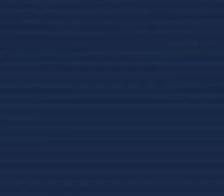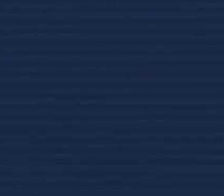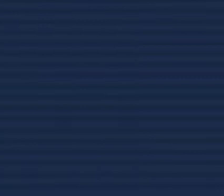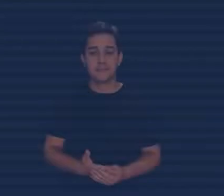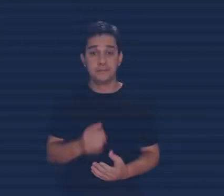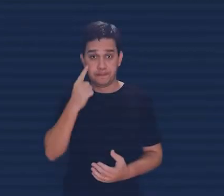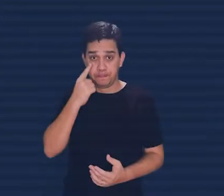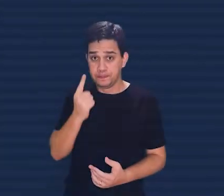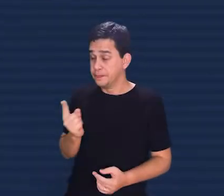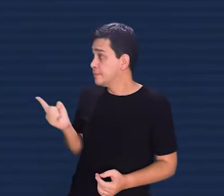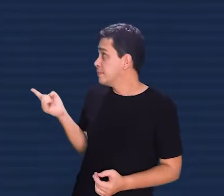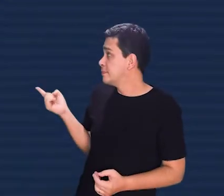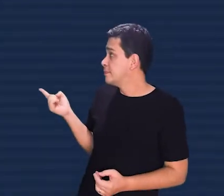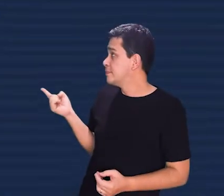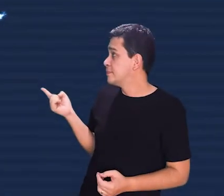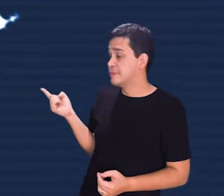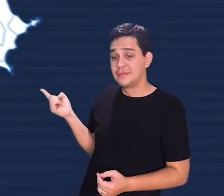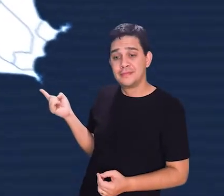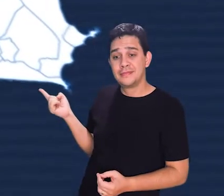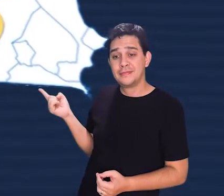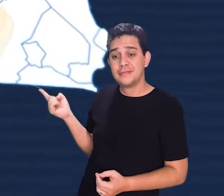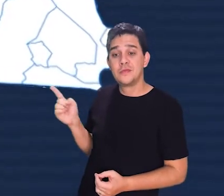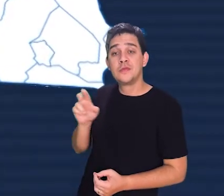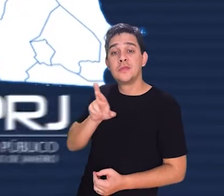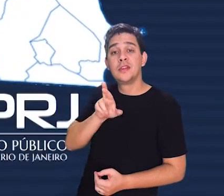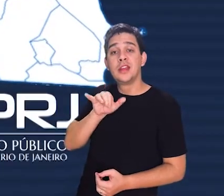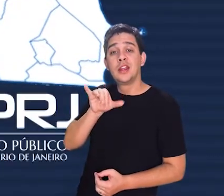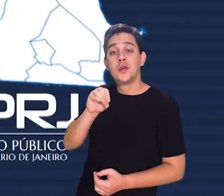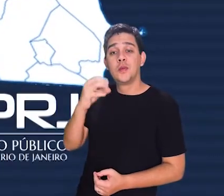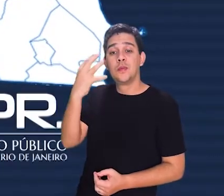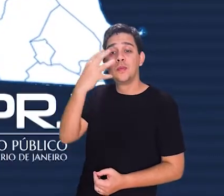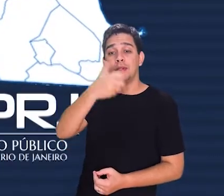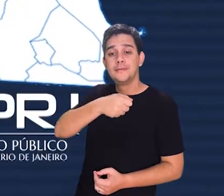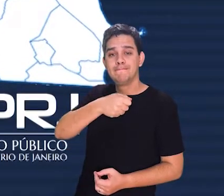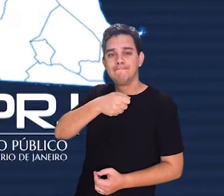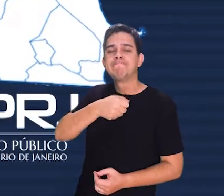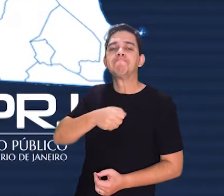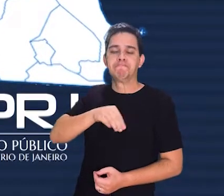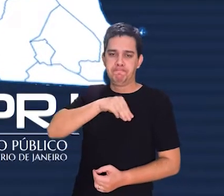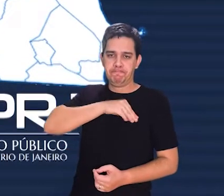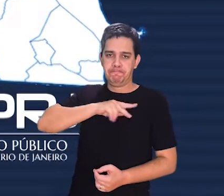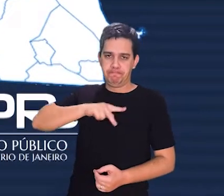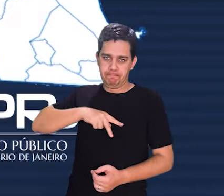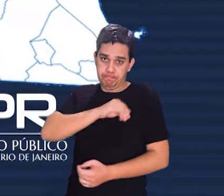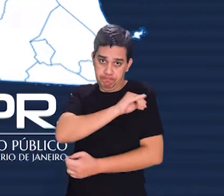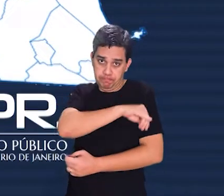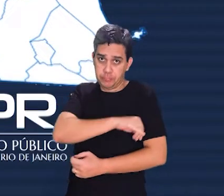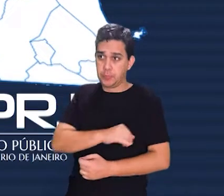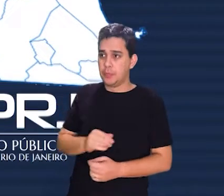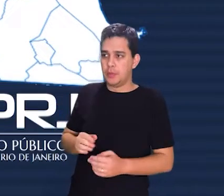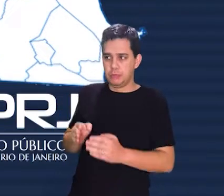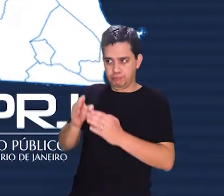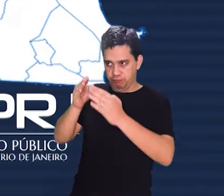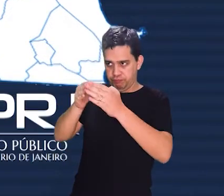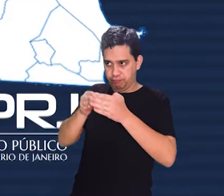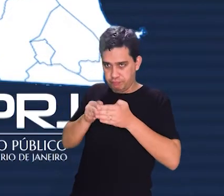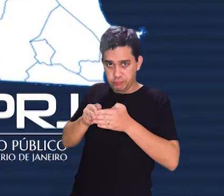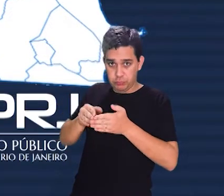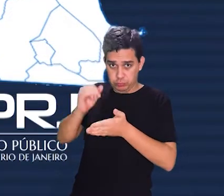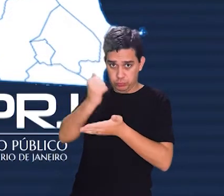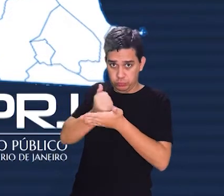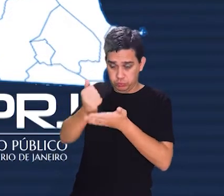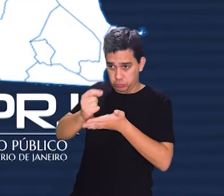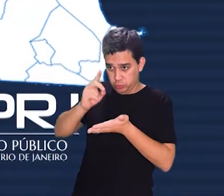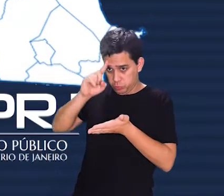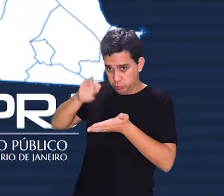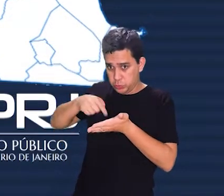Em Rio Bonito, na região metropolitana do estado, o MPRJ expediu recomendação para que seja prorrogada pelo prazo mínimo de